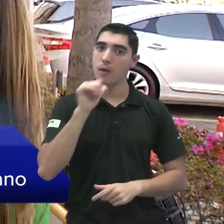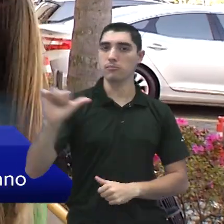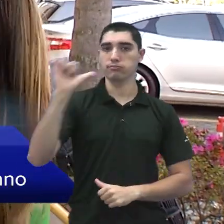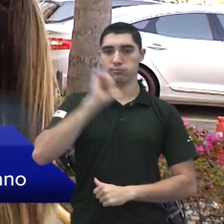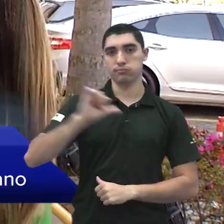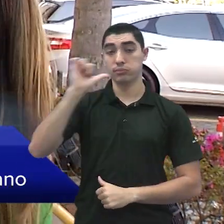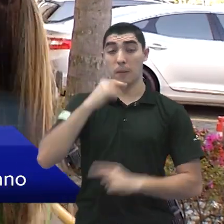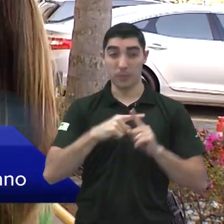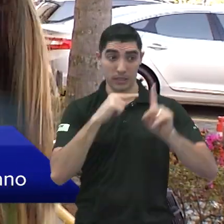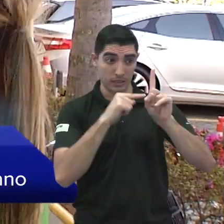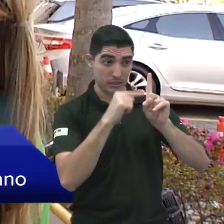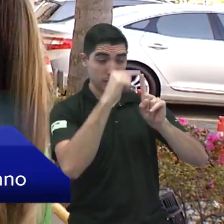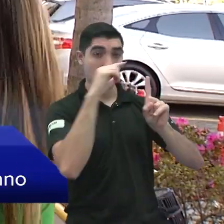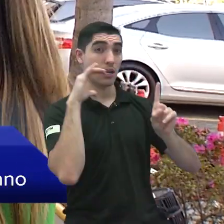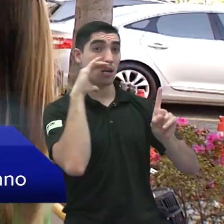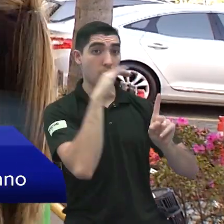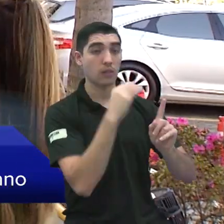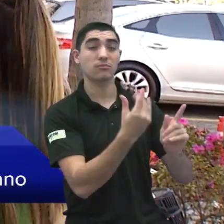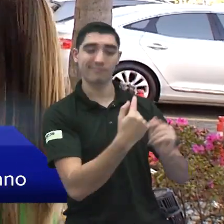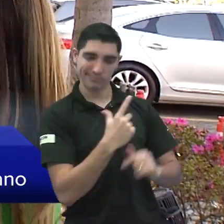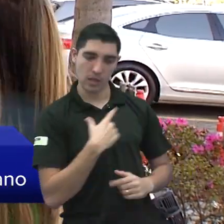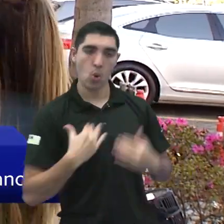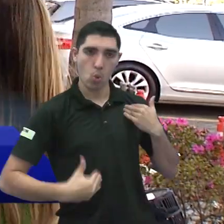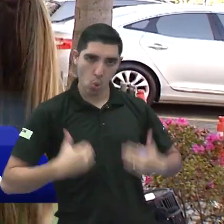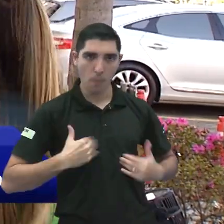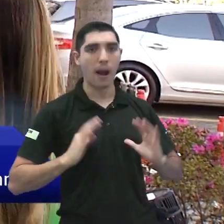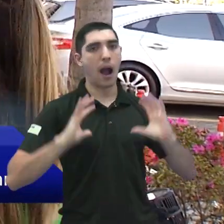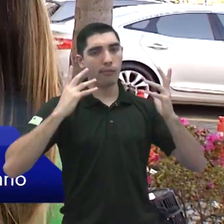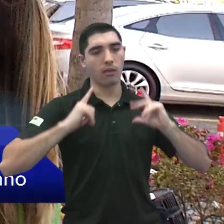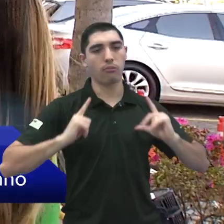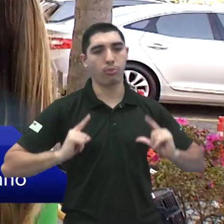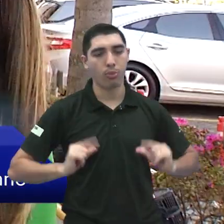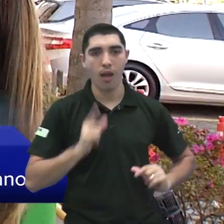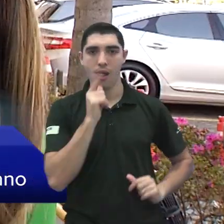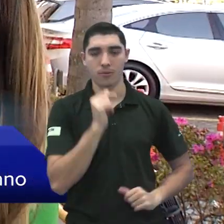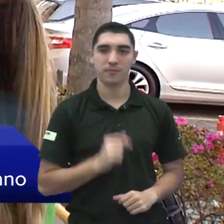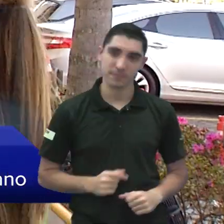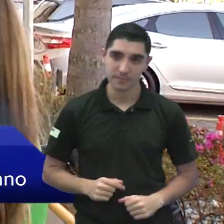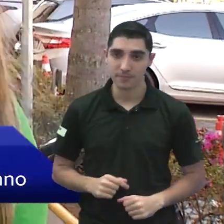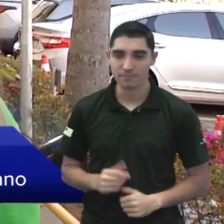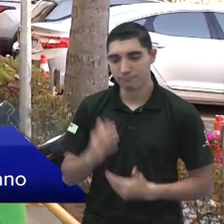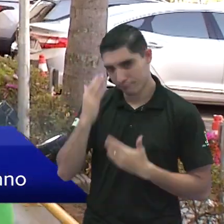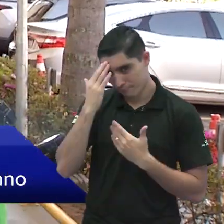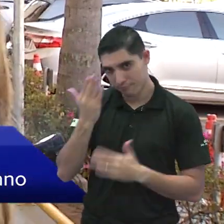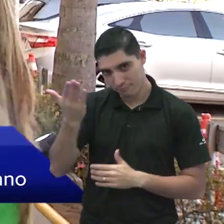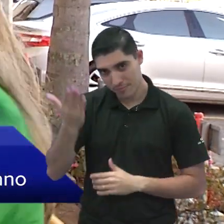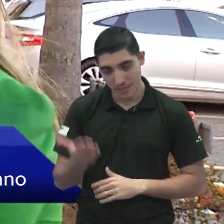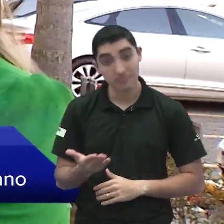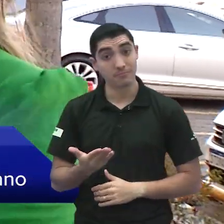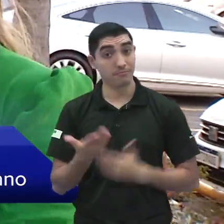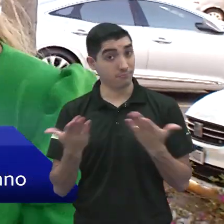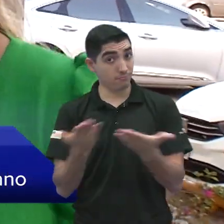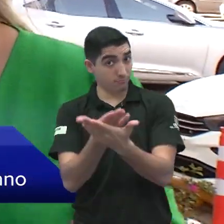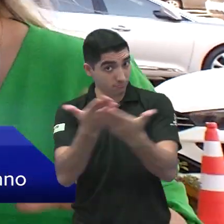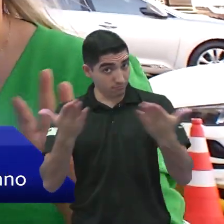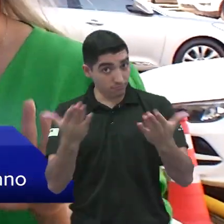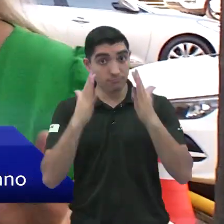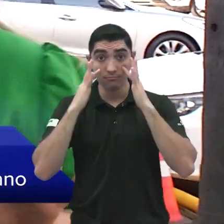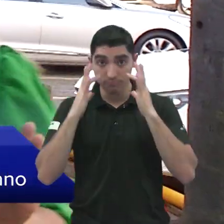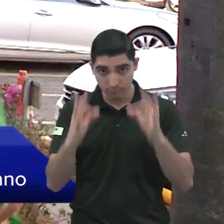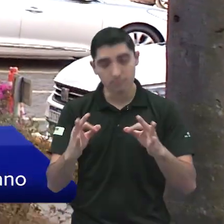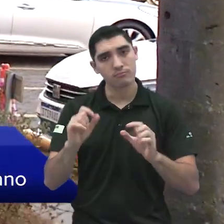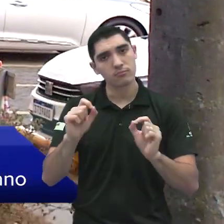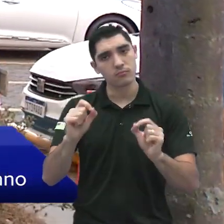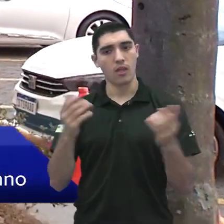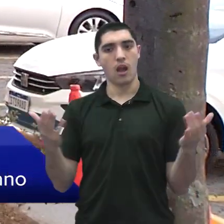a hidratação, porque querendo ou não, temperatura mais elevada ajuda a desidratar o corpo de maneira muito mais rápida. É isso, Guilherme, muito obrigada. Ju, então ficar